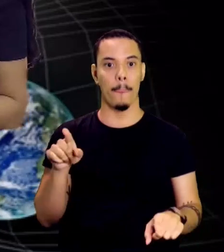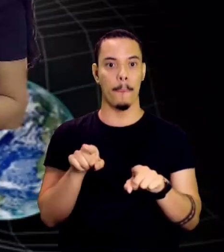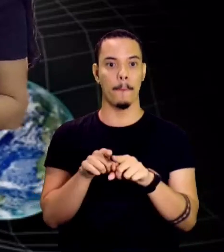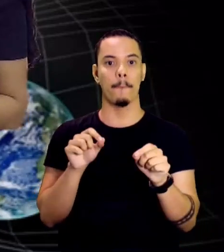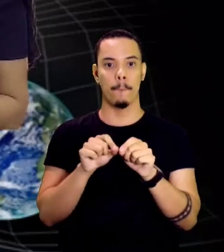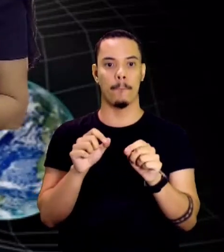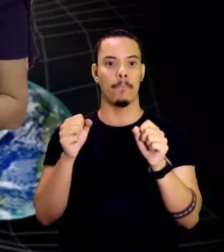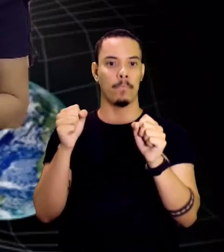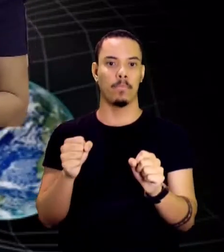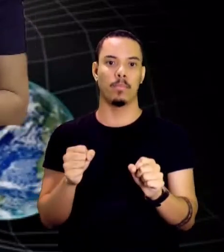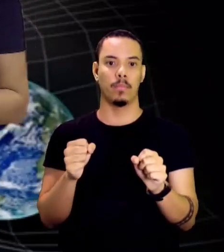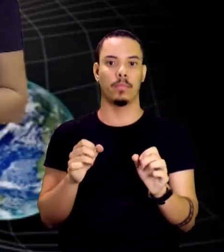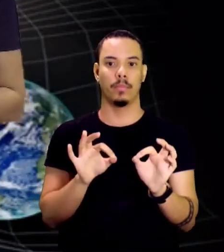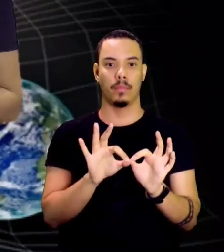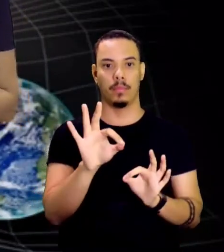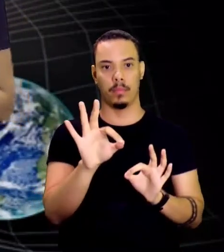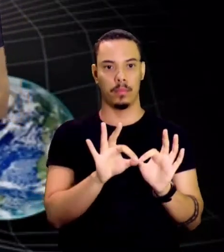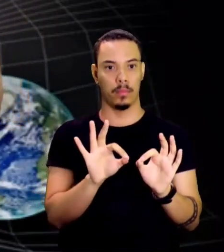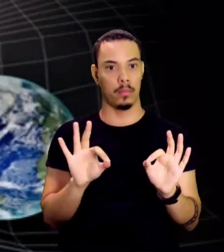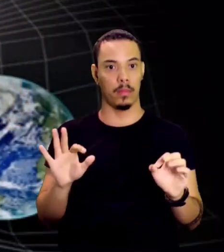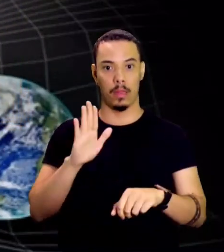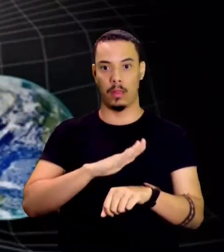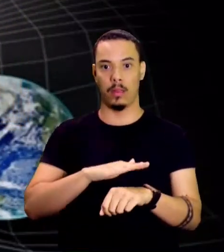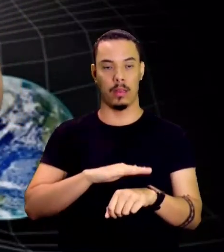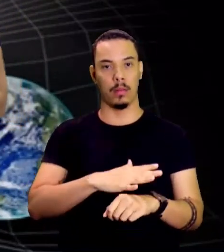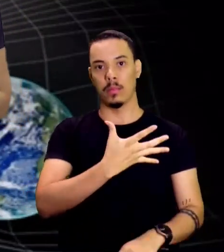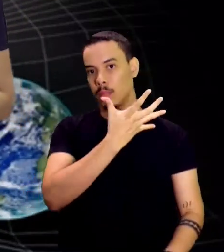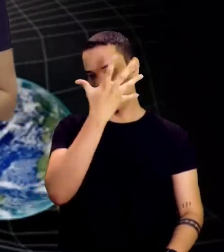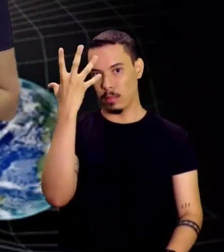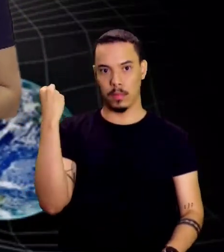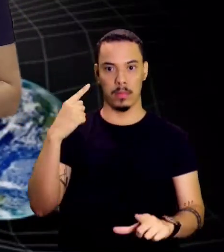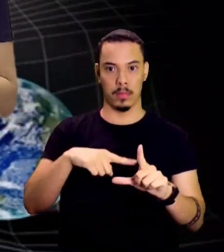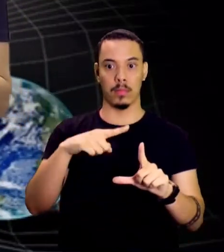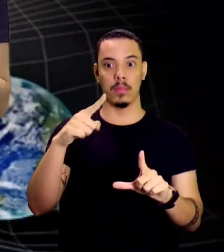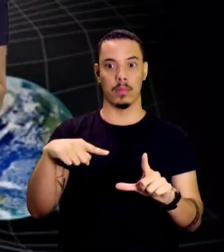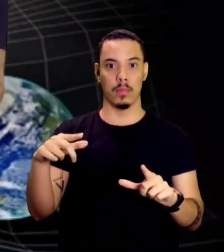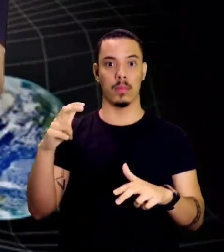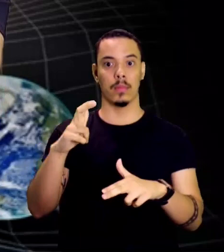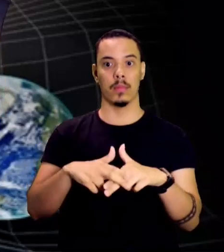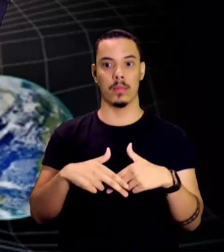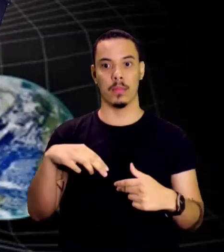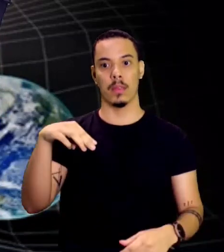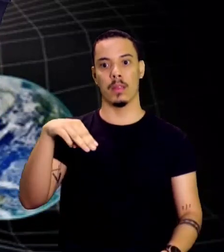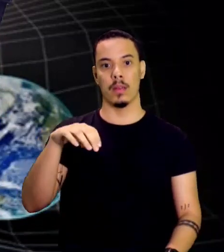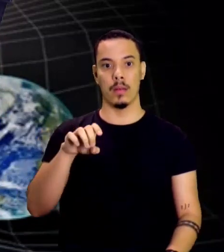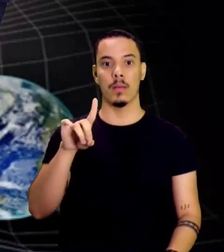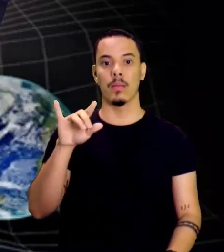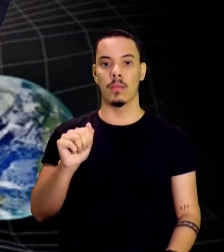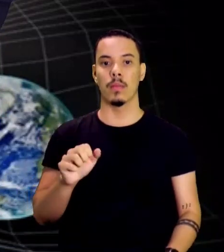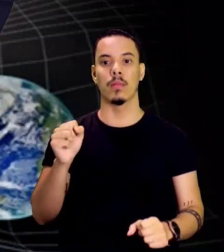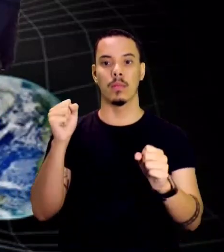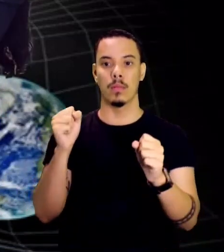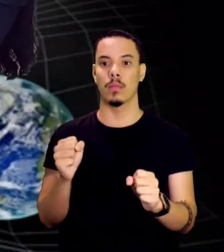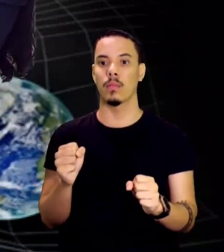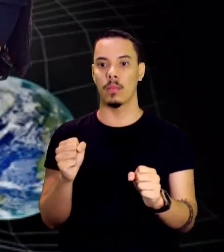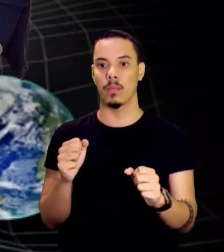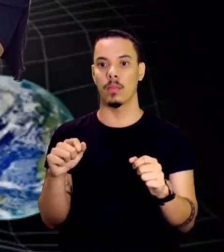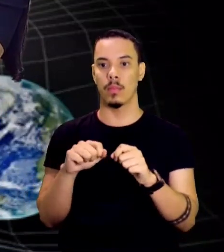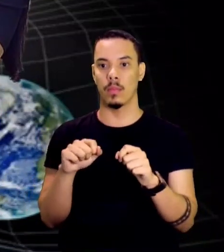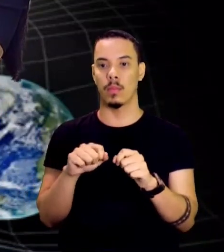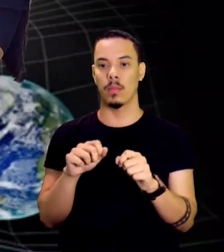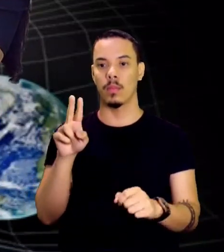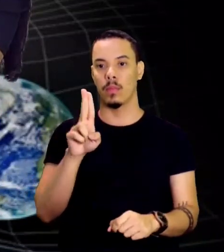média também você pode fazer com a distância eo tempo de esquecer o gráfico não é tudo que